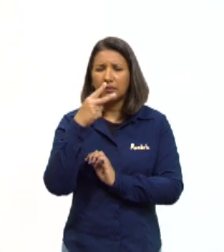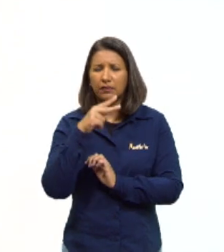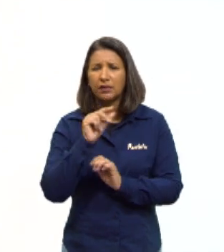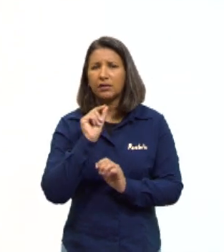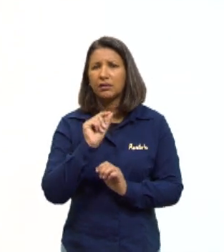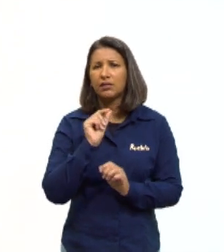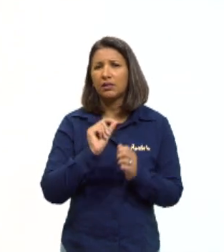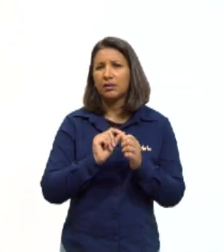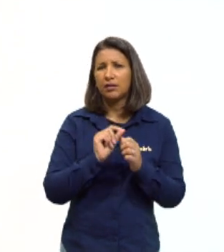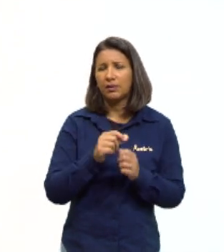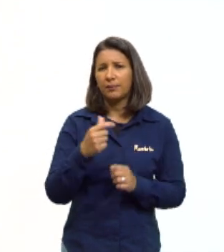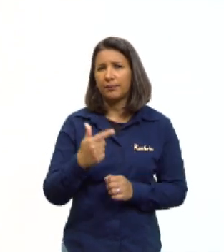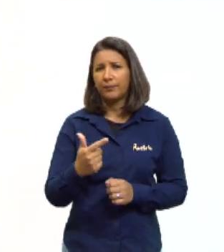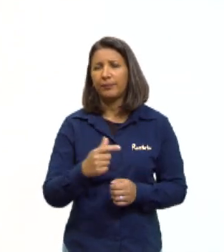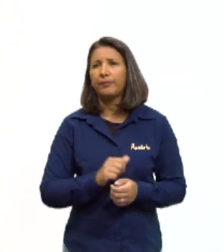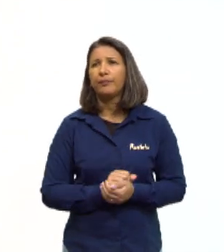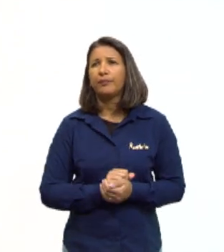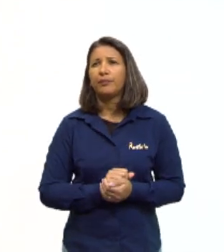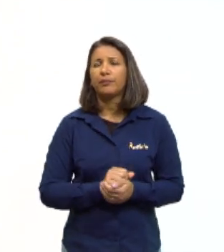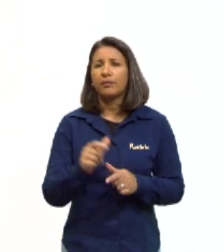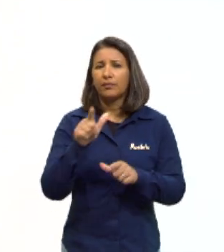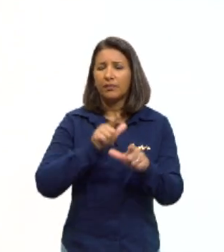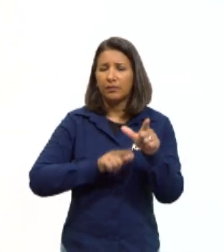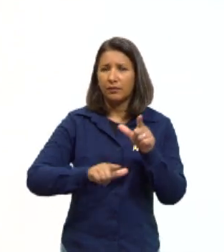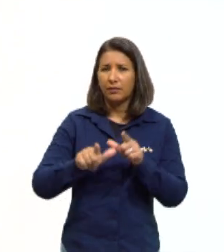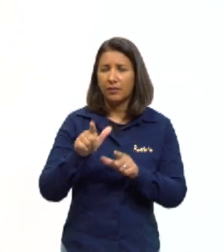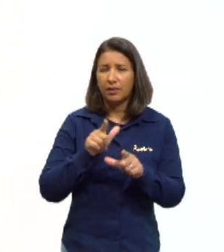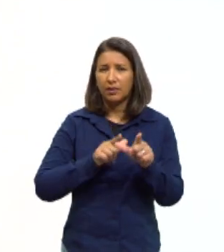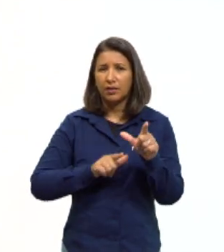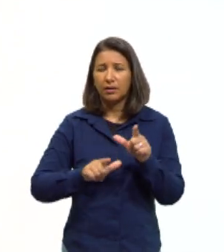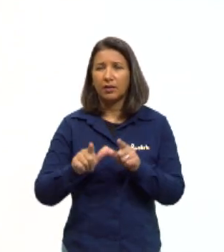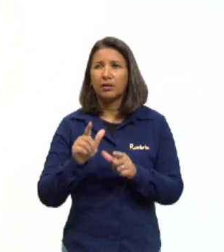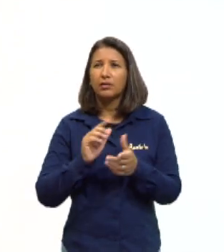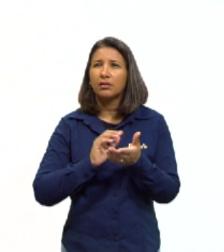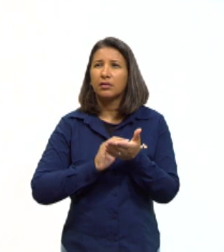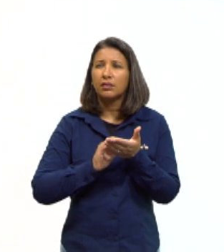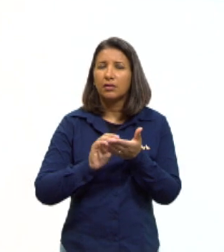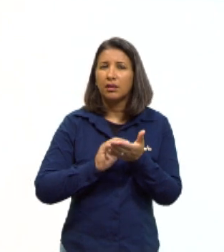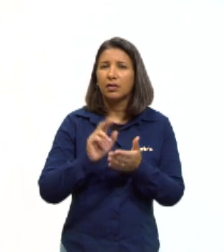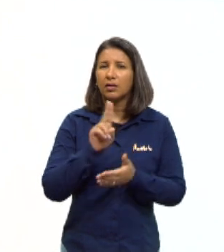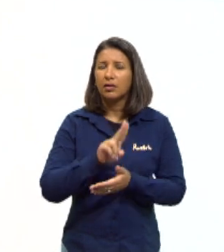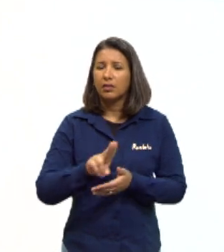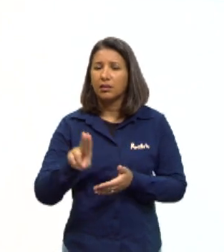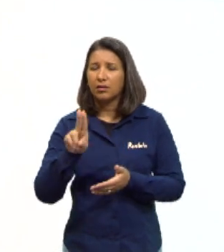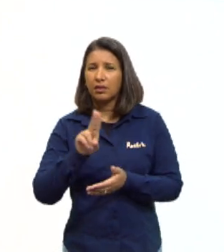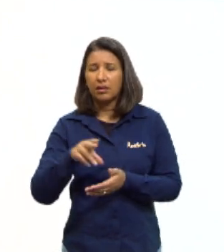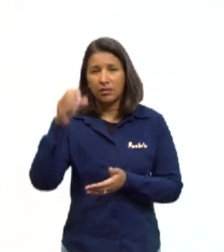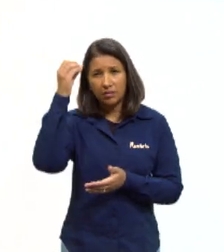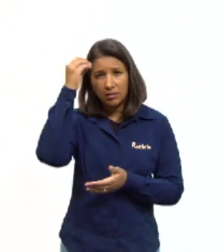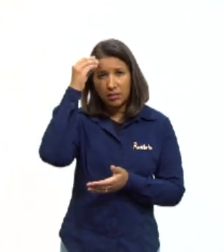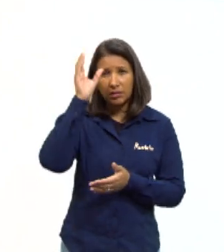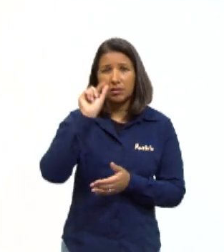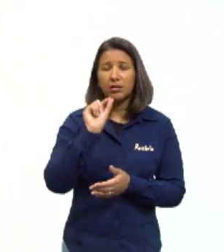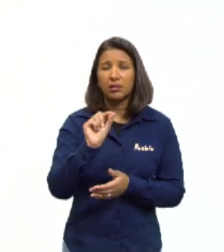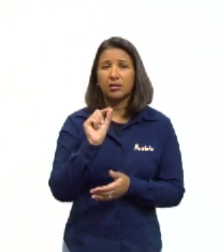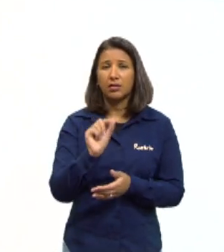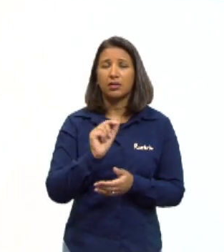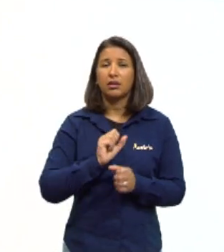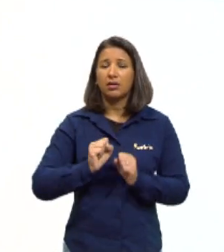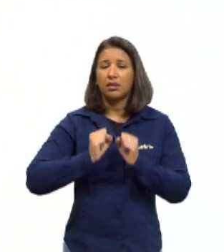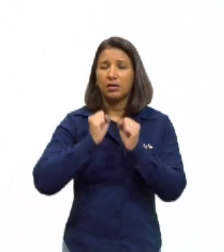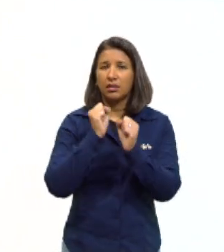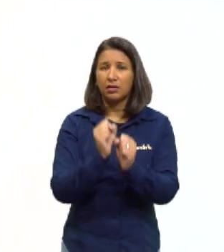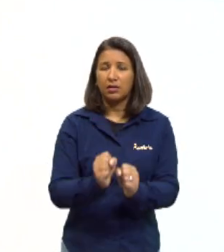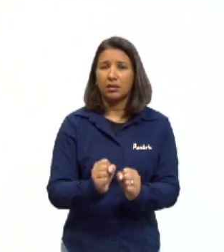vai fazer? A gente vai trabalhar com as nossas matemáticas aí, né? Aplicar os nossos conhecimentos de que eu